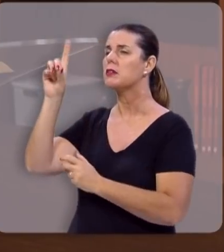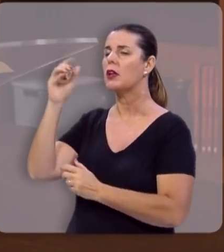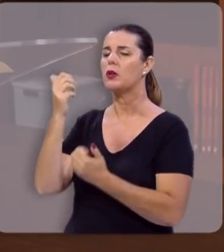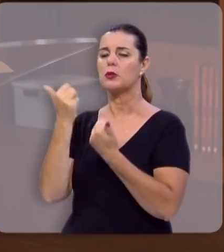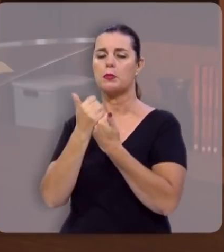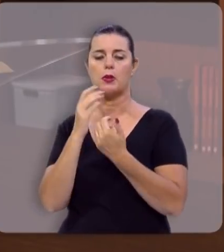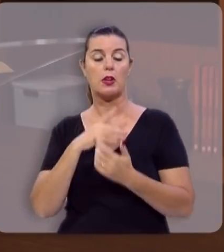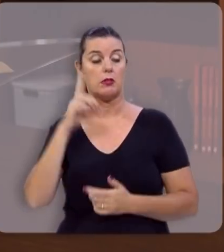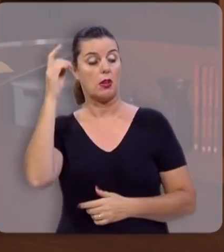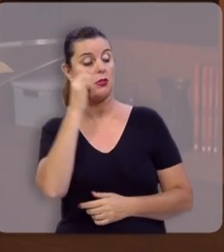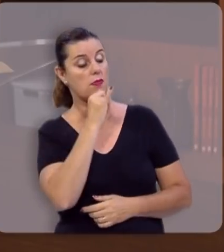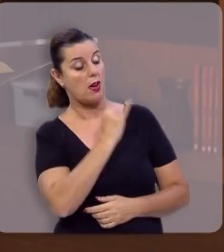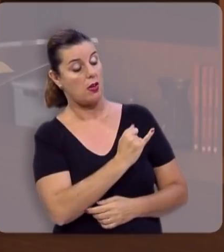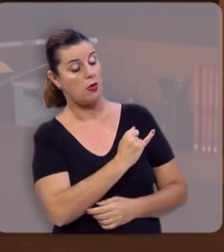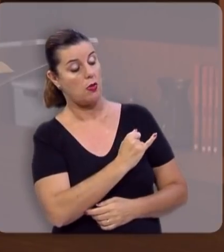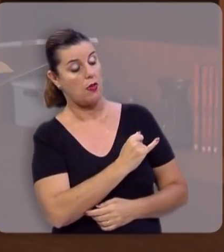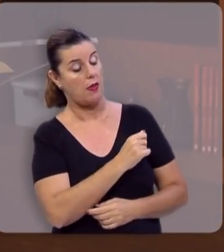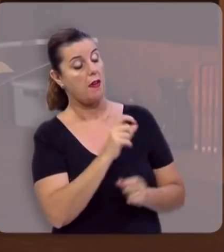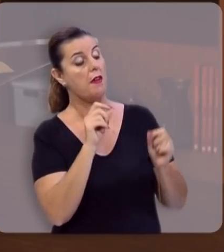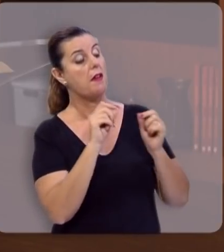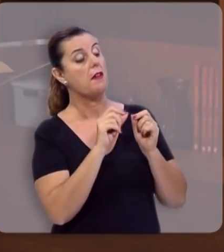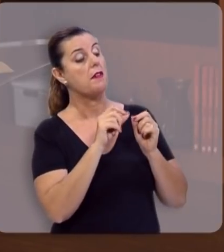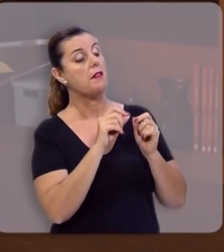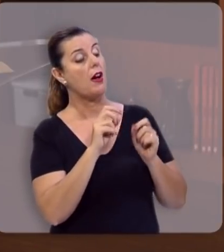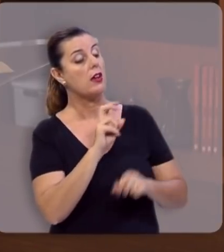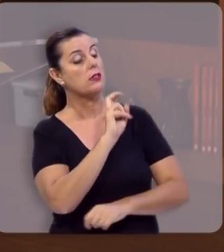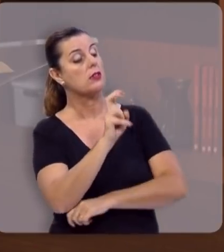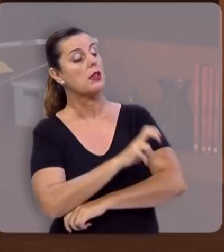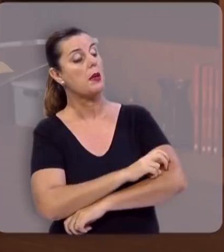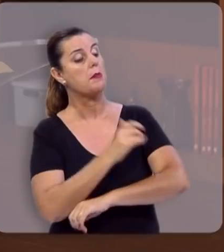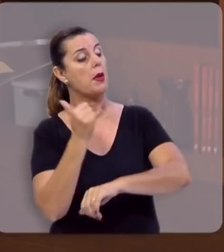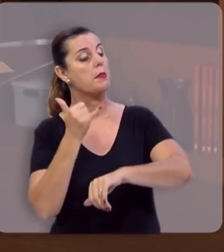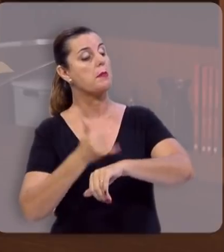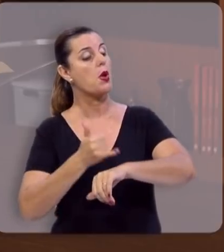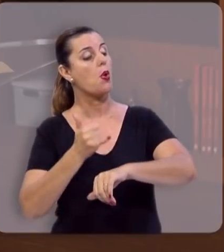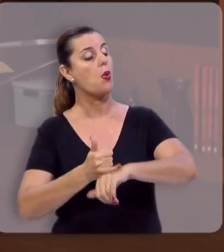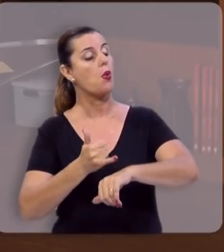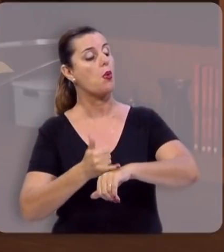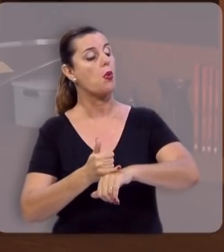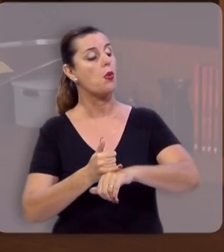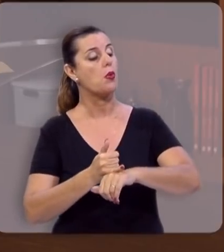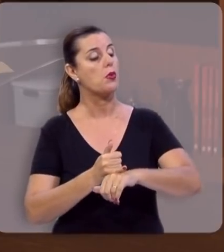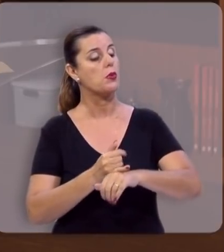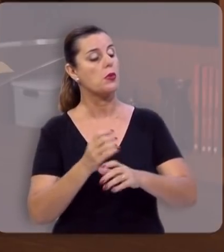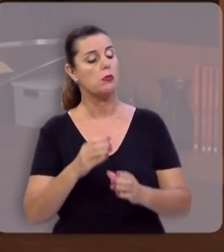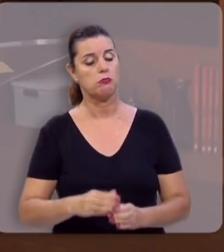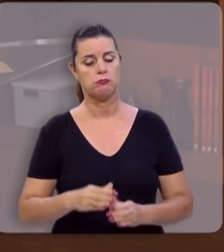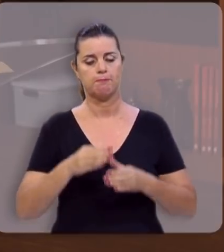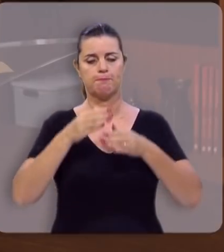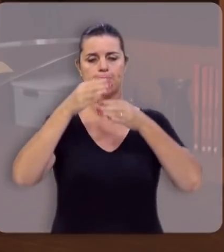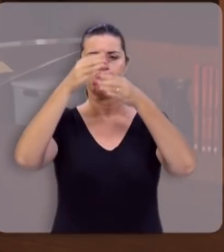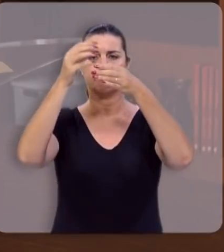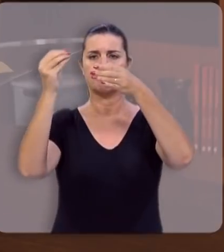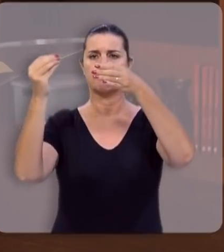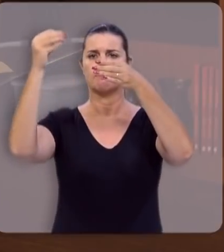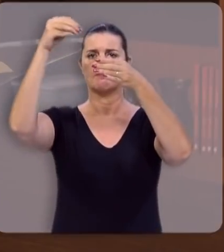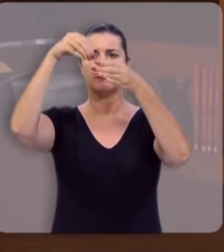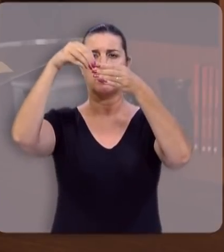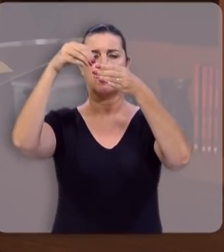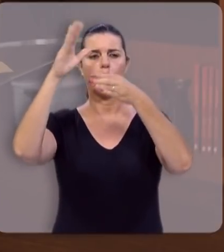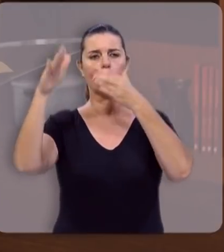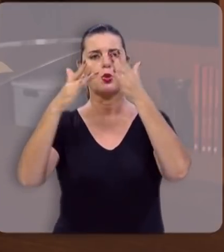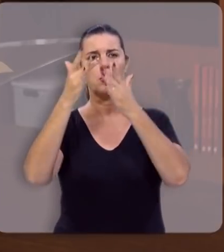para Moisés, faça uma serpente de bronze, dependure-a numa haste. Todo aquele que olhar